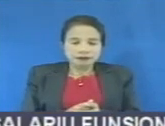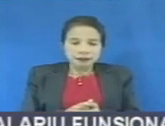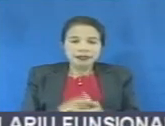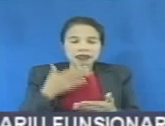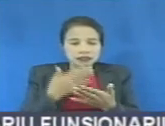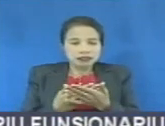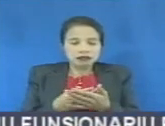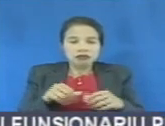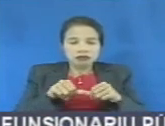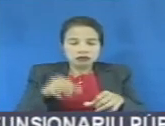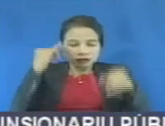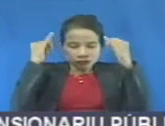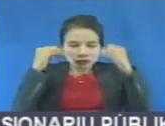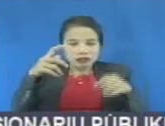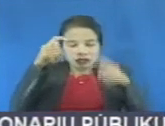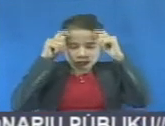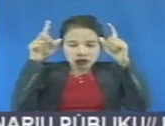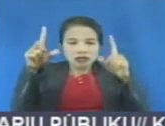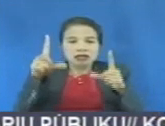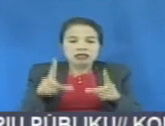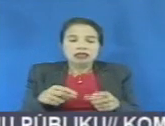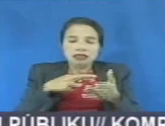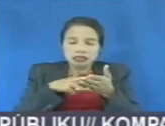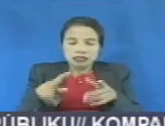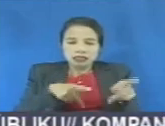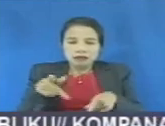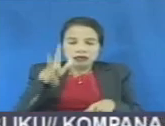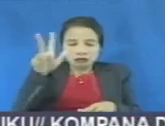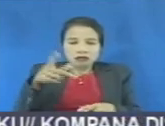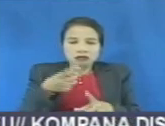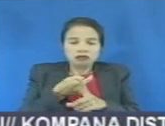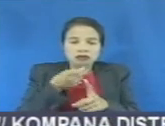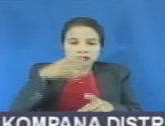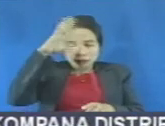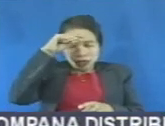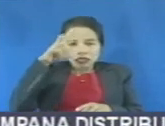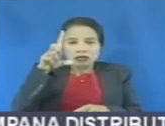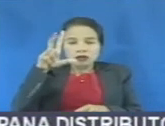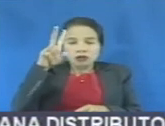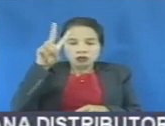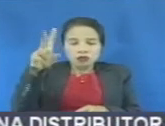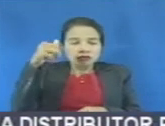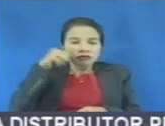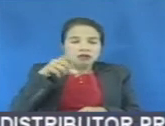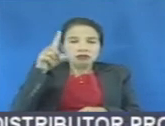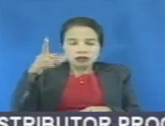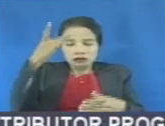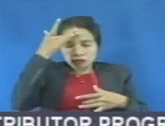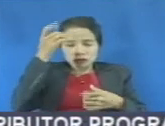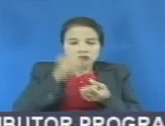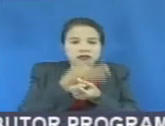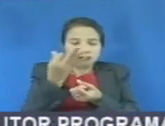Dek, ita continua ho informasaun. Timor Leste resista tang siradauna en tolu composto husi manerua no feto ida positivo